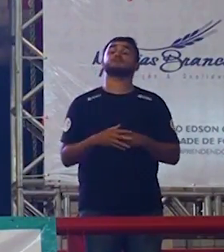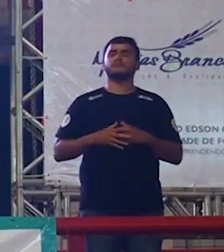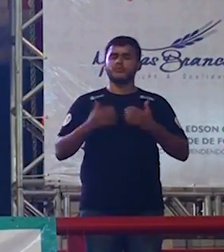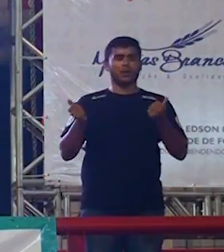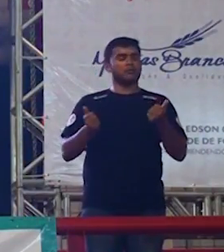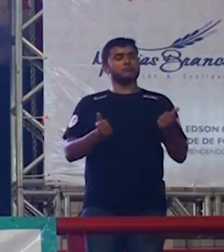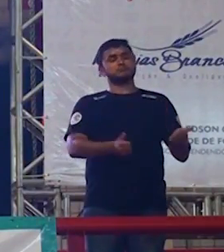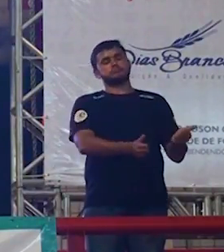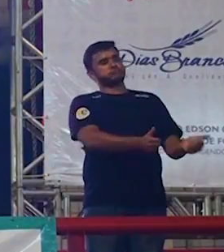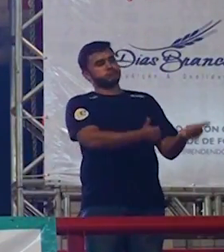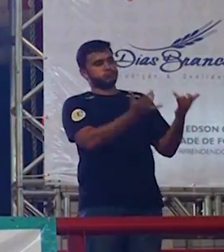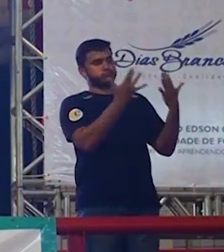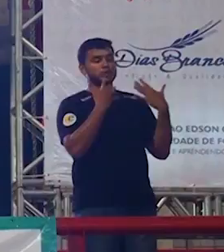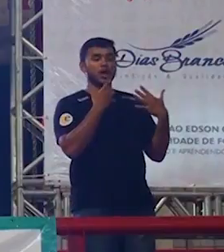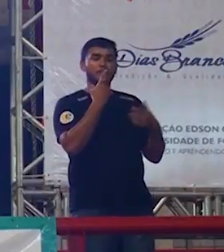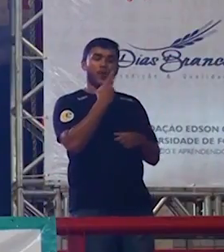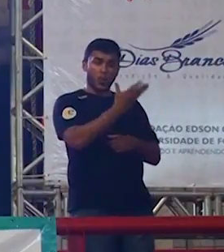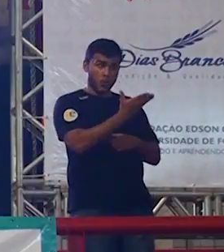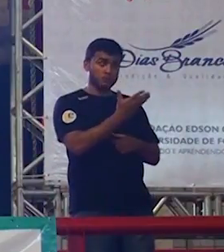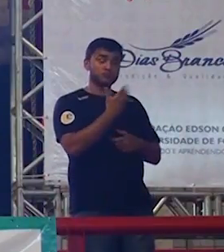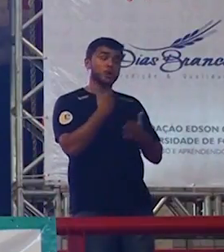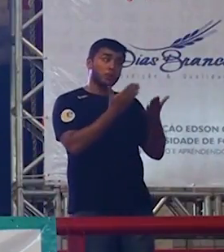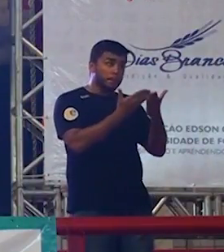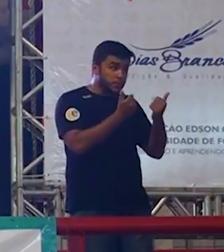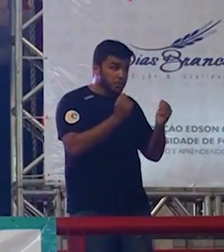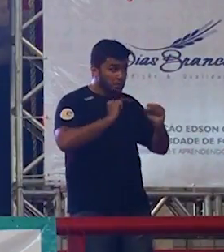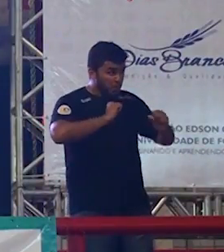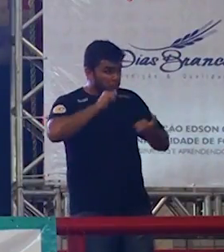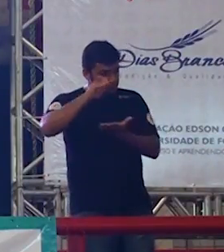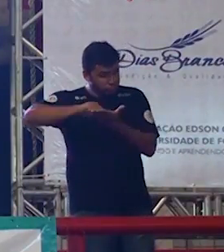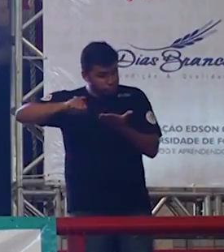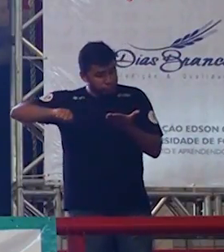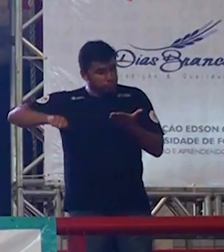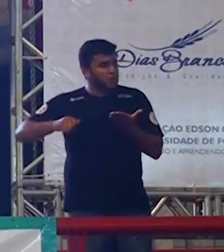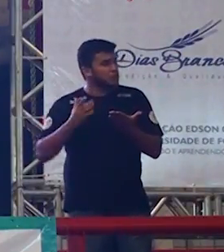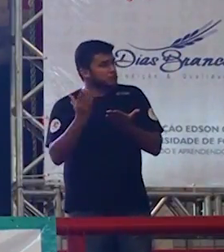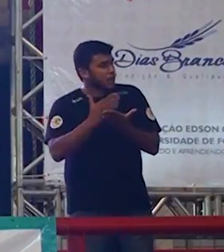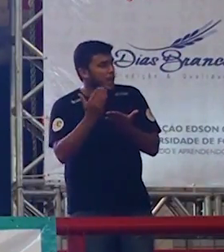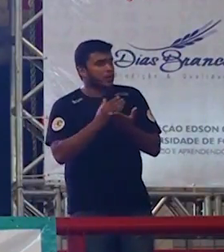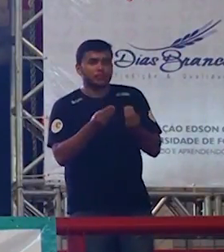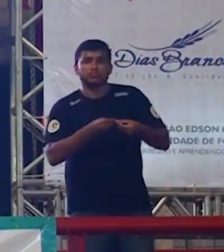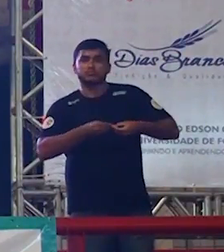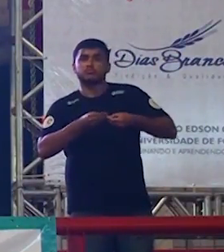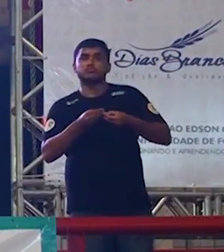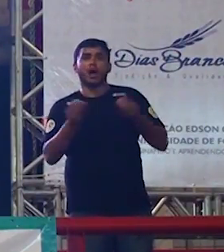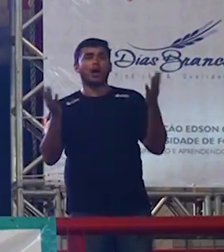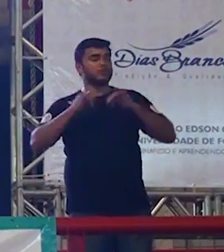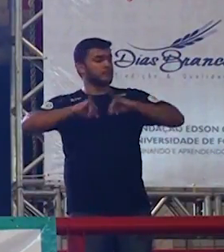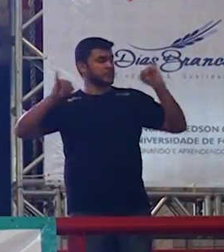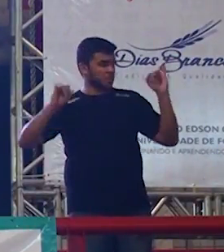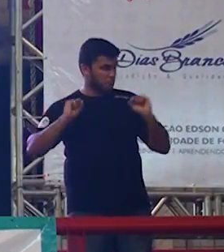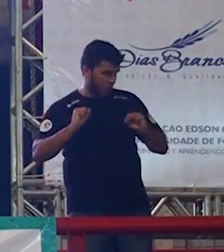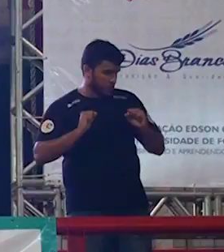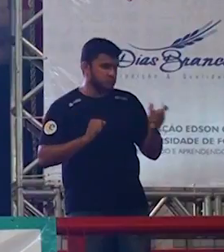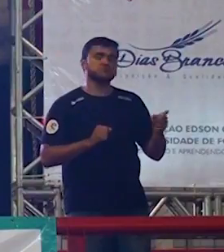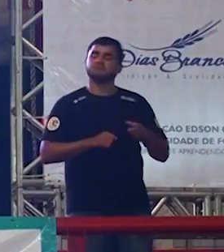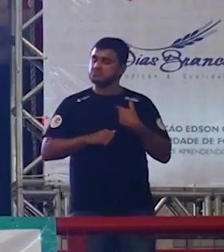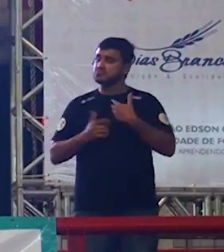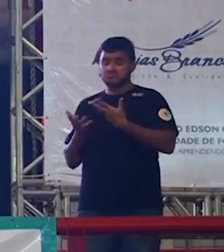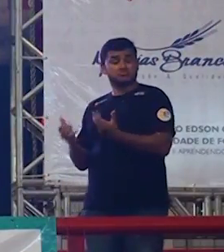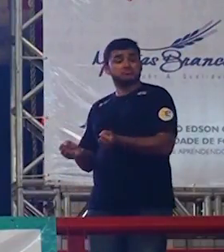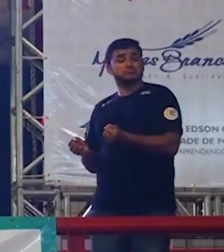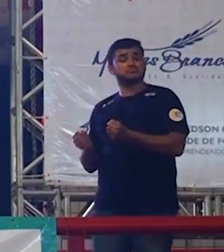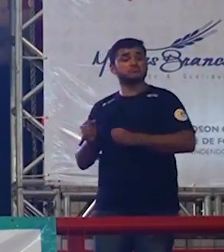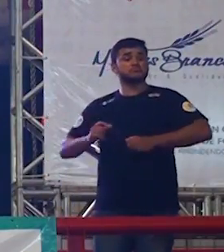me contou esse relato, eu pedi a ela e disse, eu vou contar essa história sua para todo mundo, e escrevi a história dela no meu livro, Como Passar no